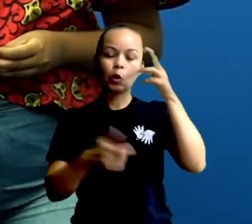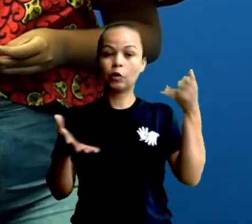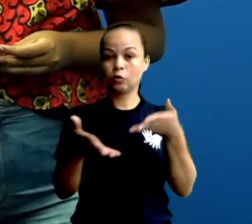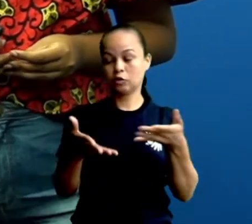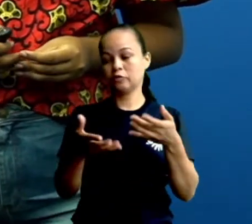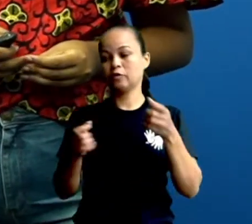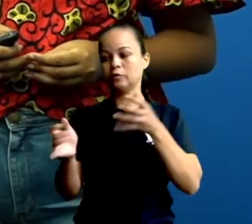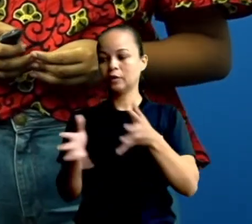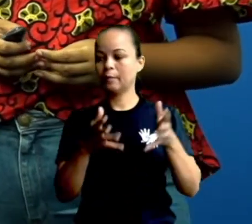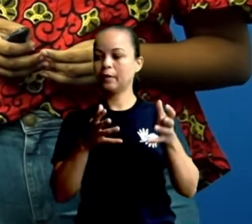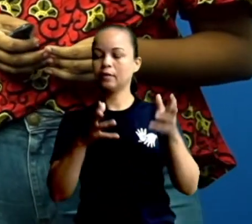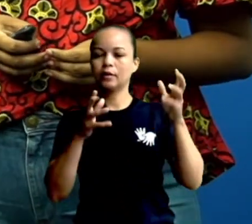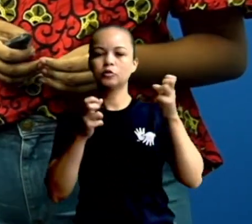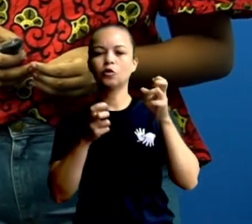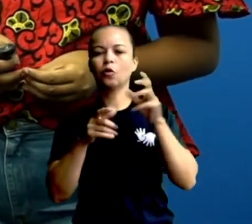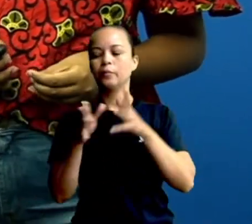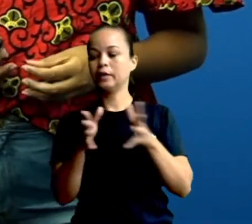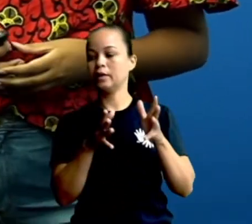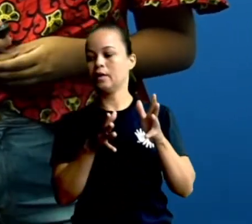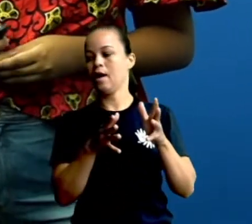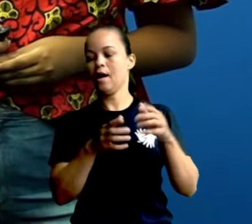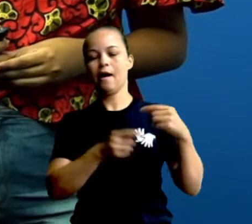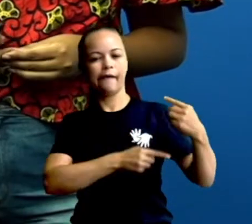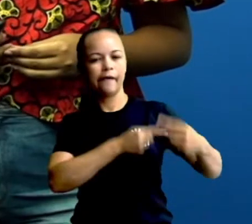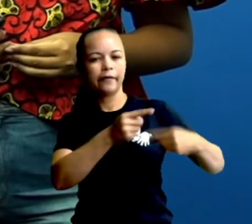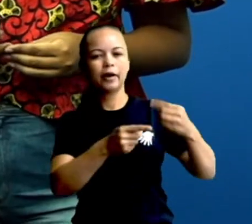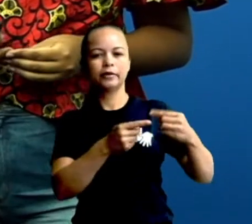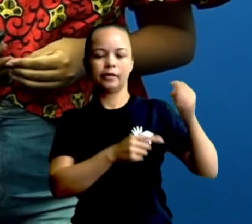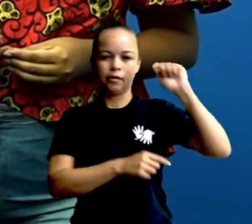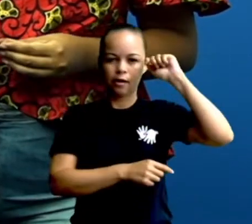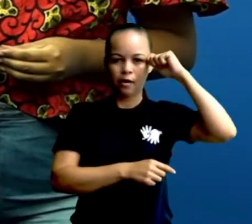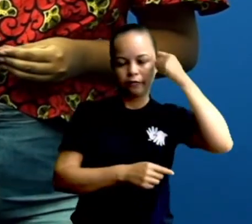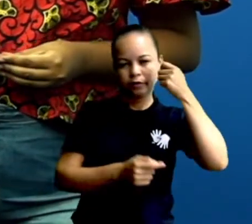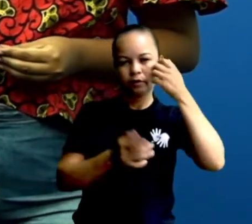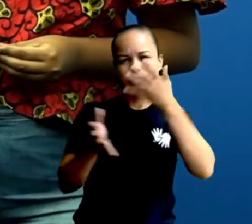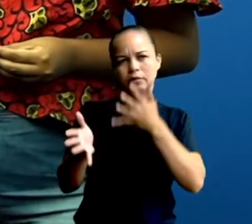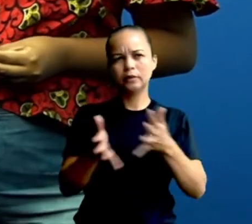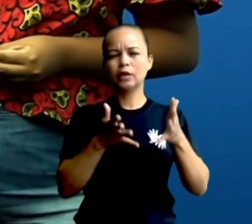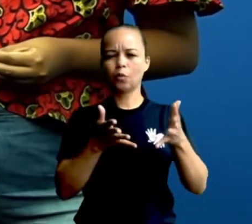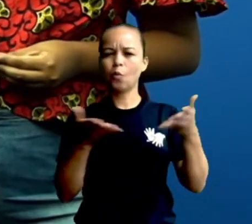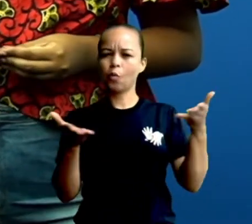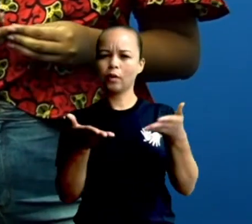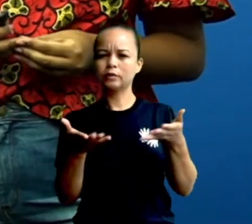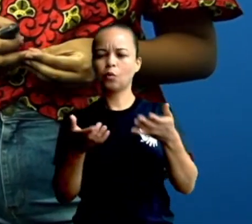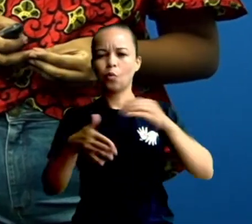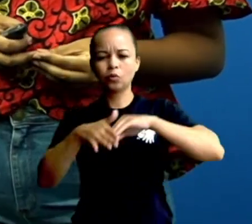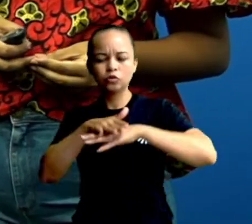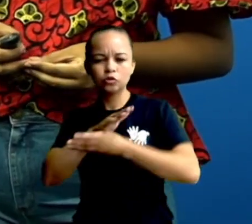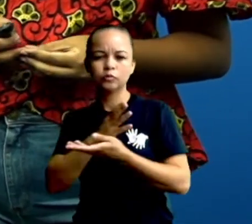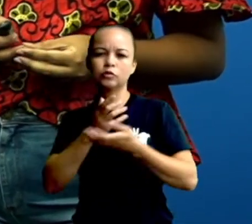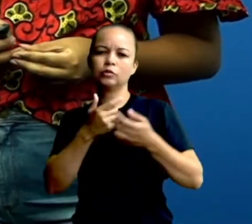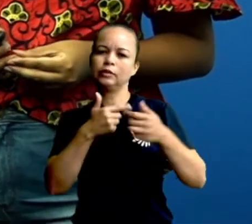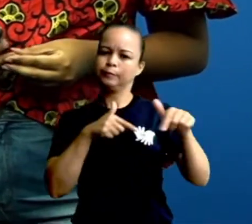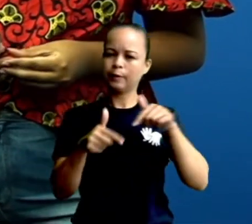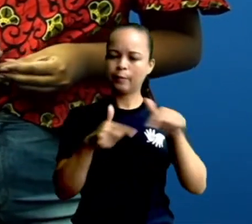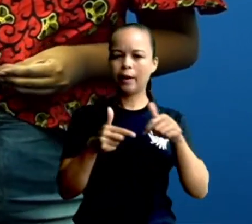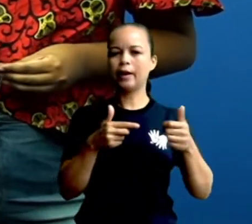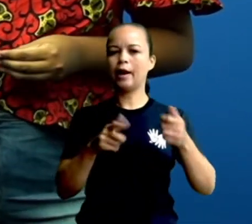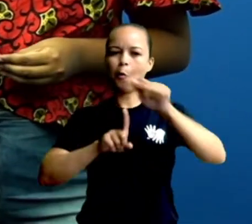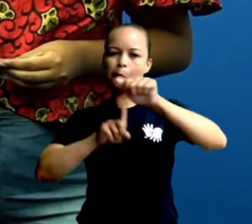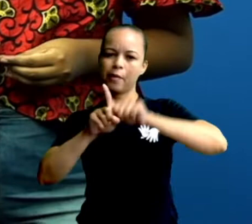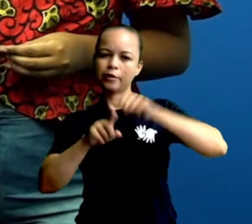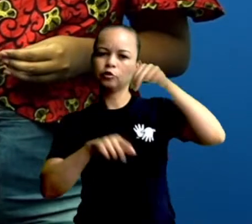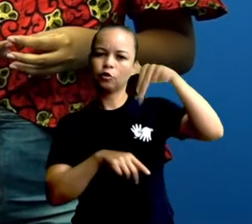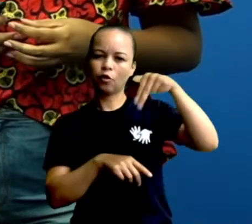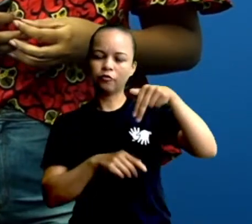E essa é uma temática em especial que a gente costuma trabalhar no mês de novembro. Não sei se vocês sabem, mas o mês de novembro